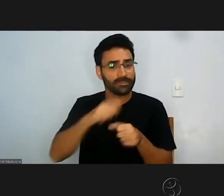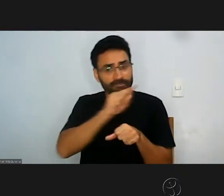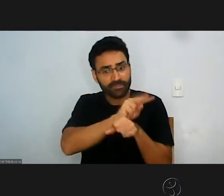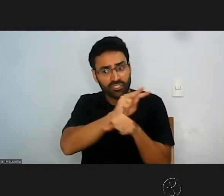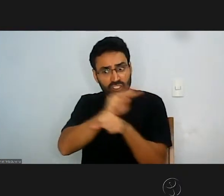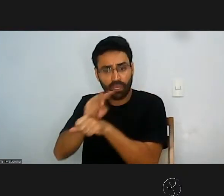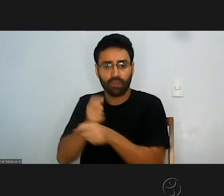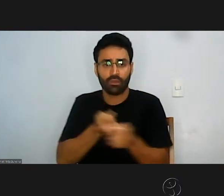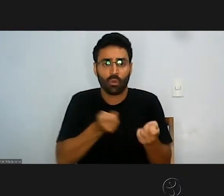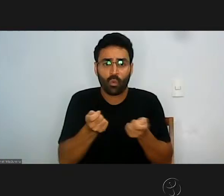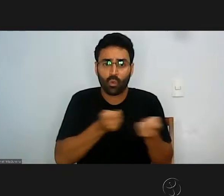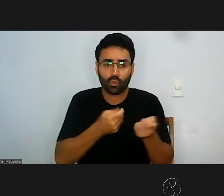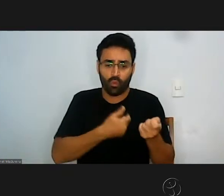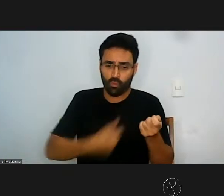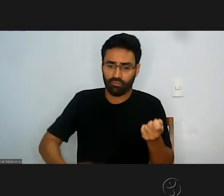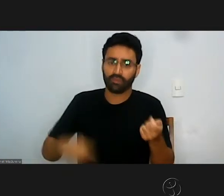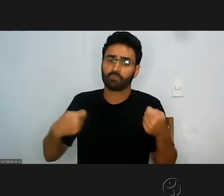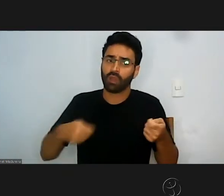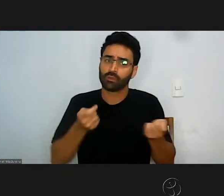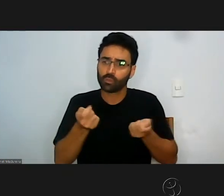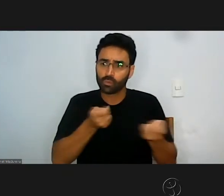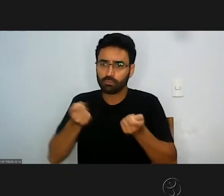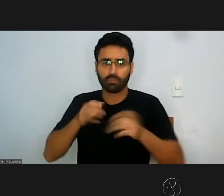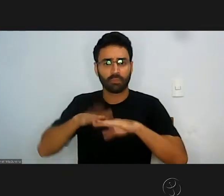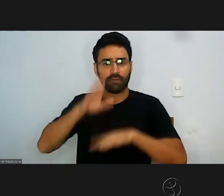controle governamental.